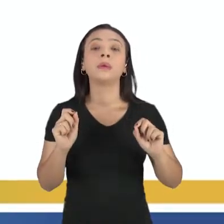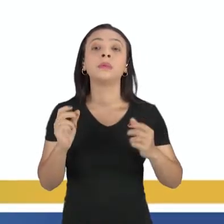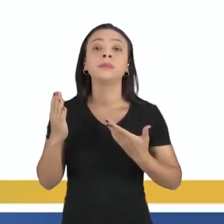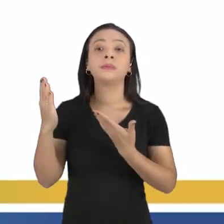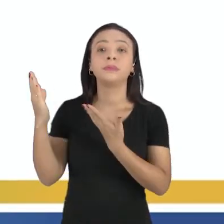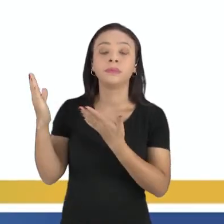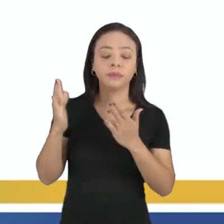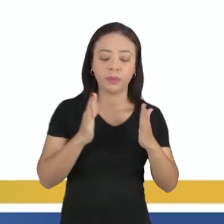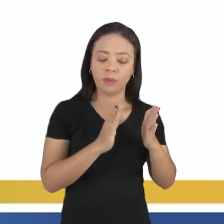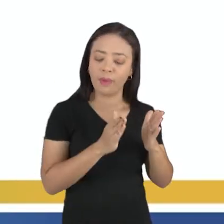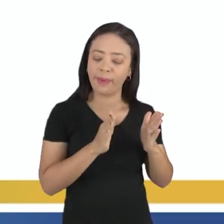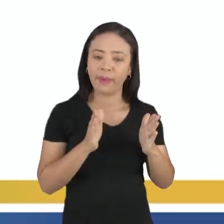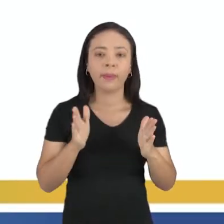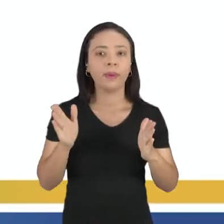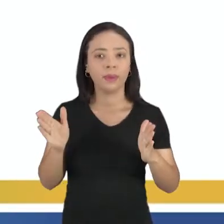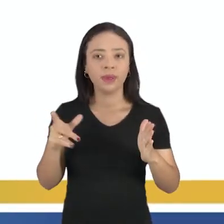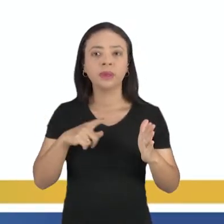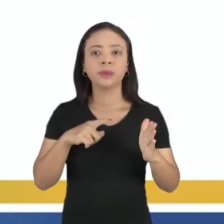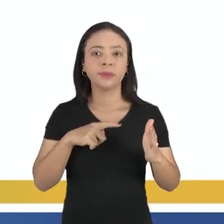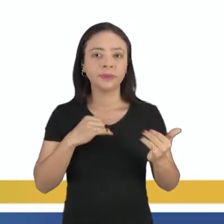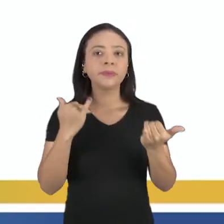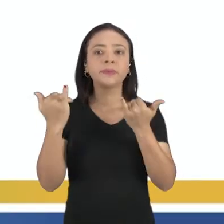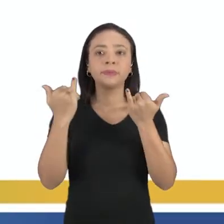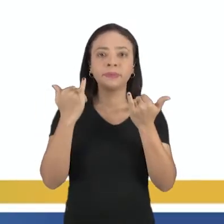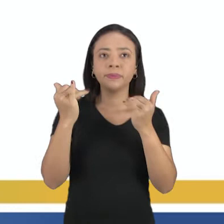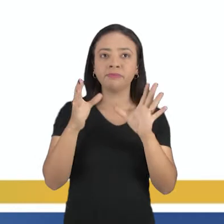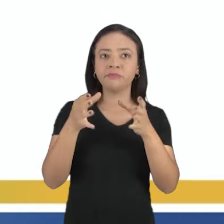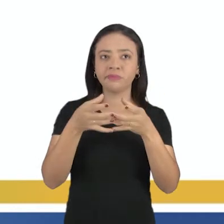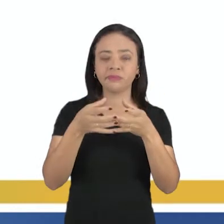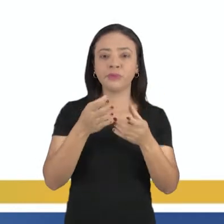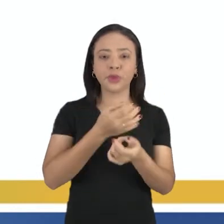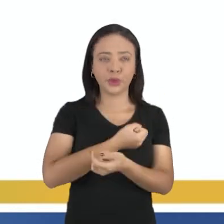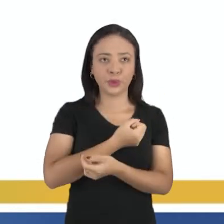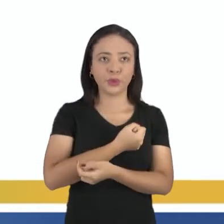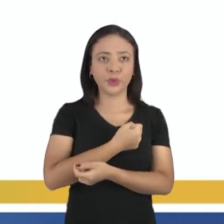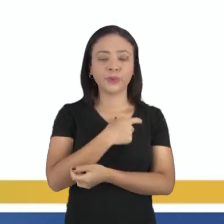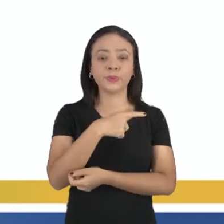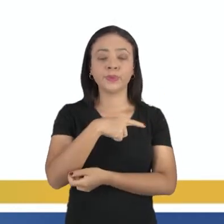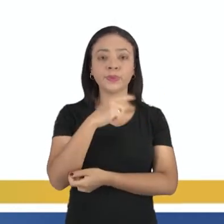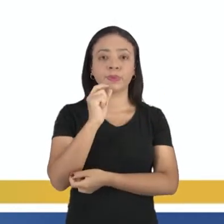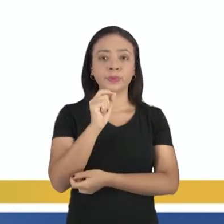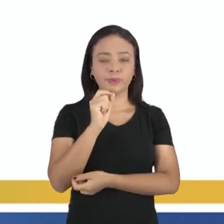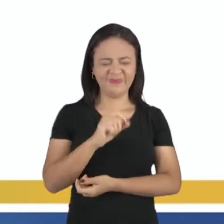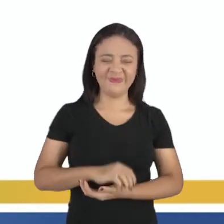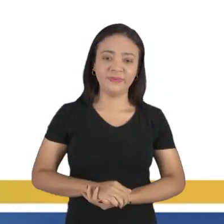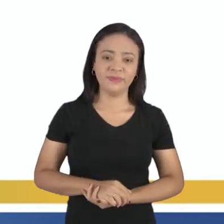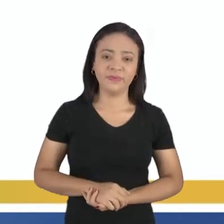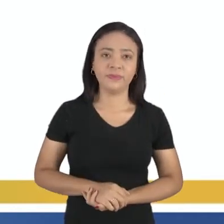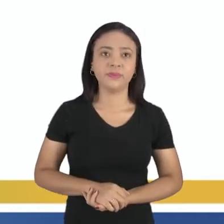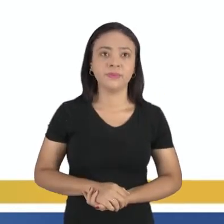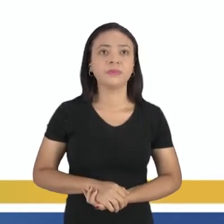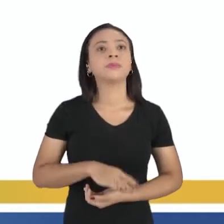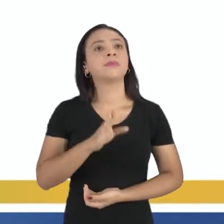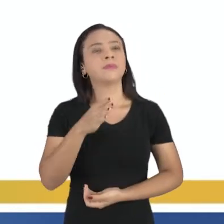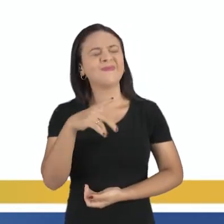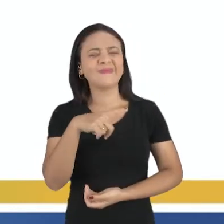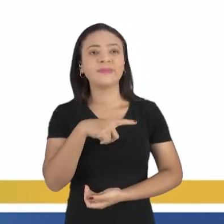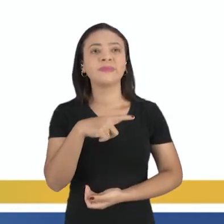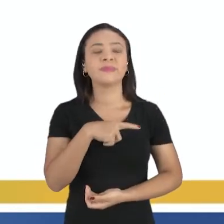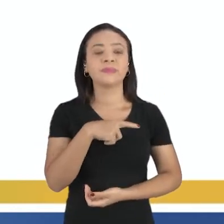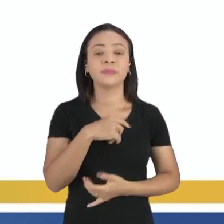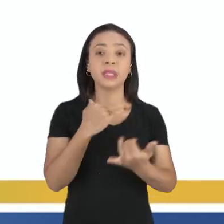nesta sequência aí, né, de dados desse conjunto, nós já estamos, né, com estes